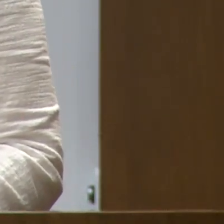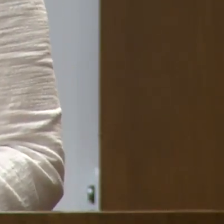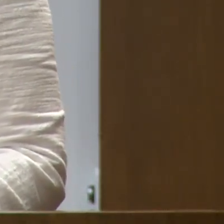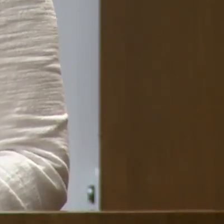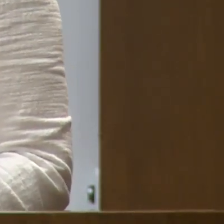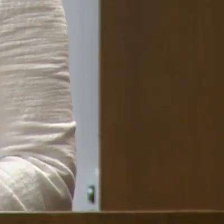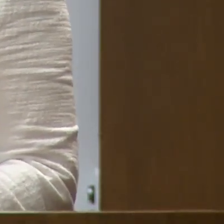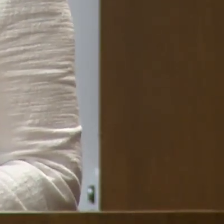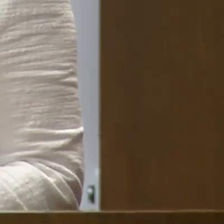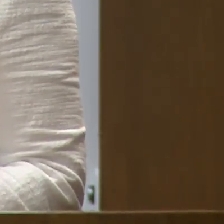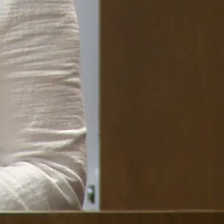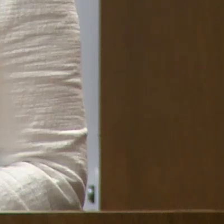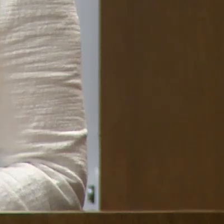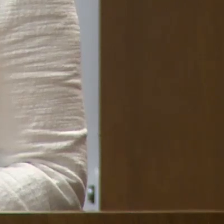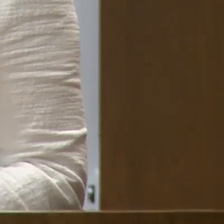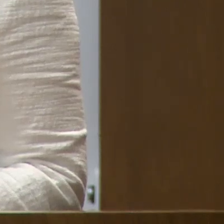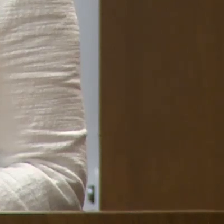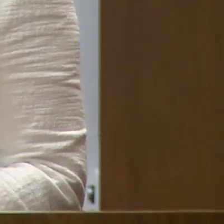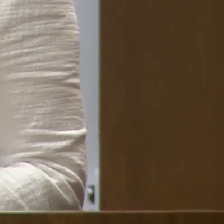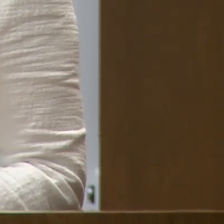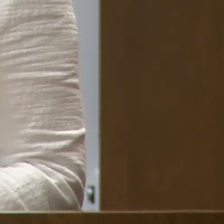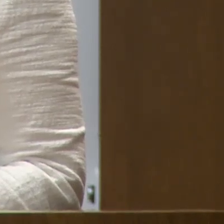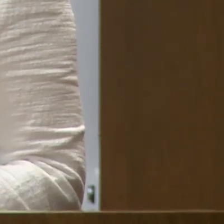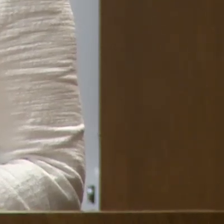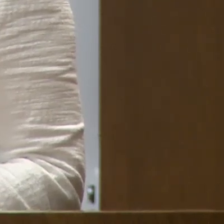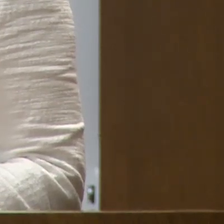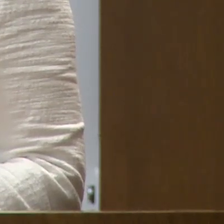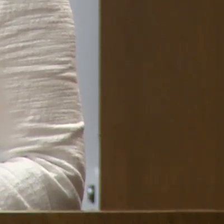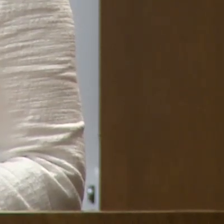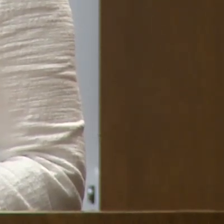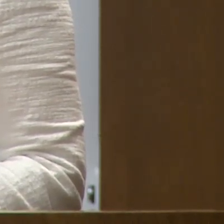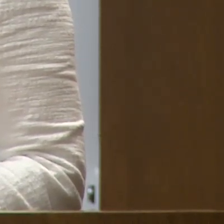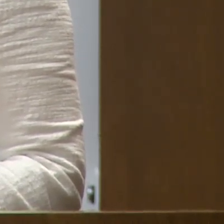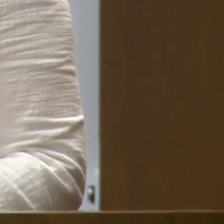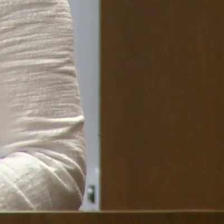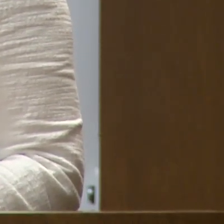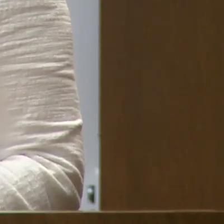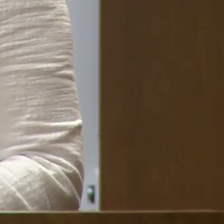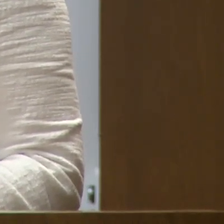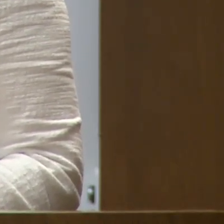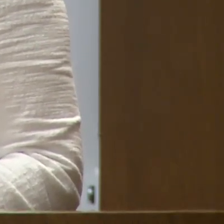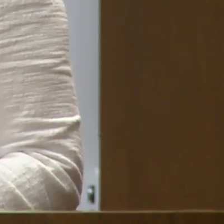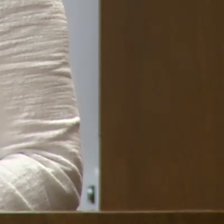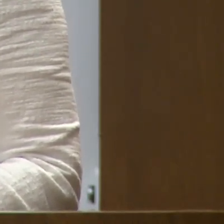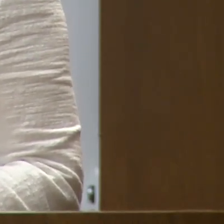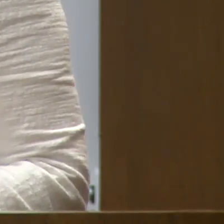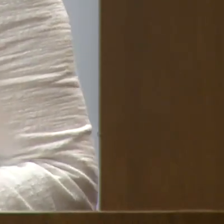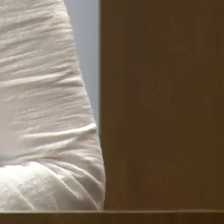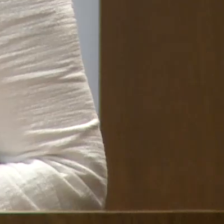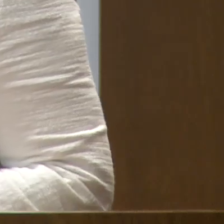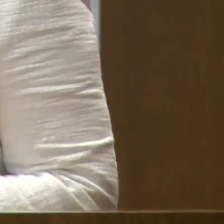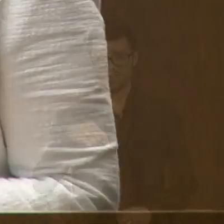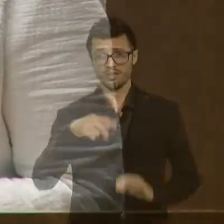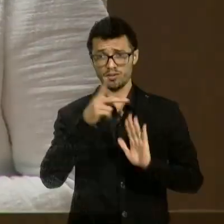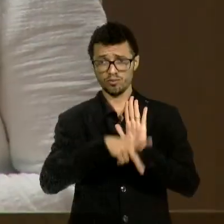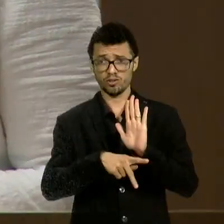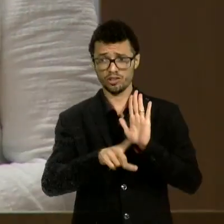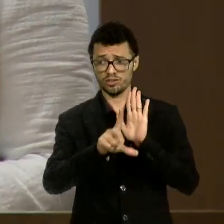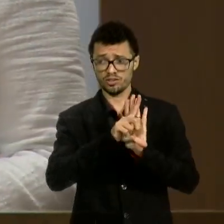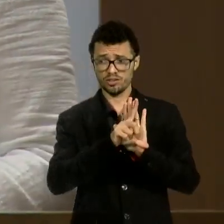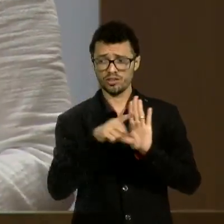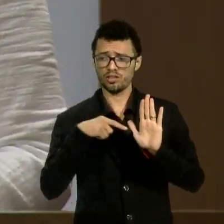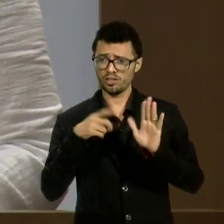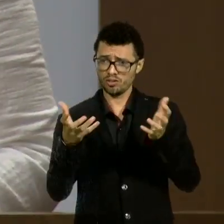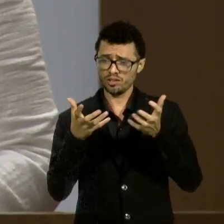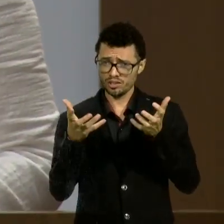1904 não entrarei no mérito específico desse projeto de lei mas gostaria de abordar a questão